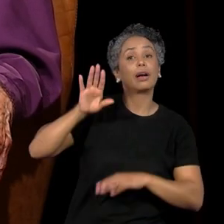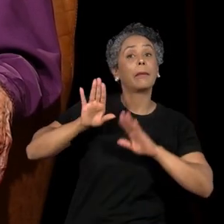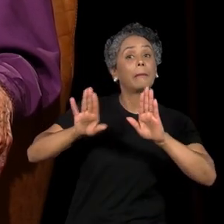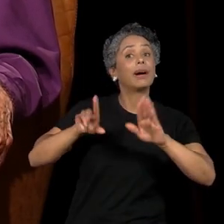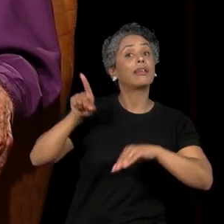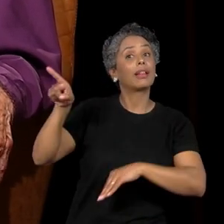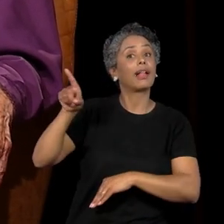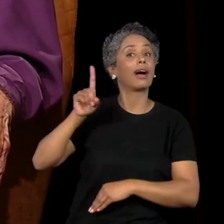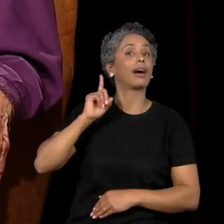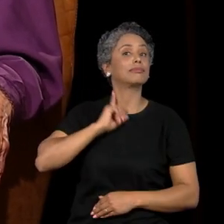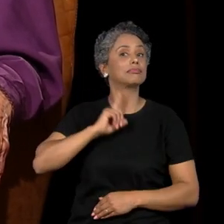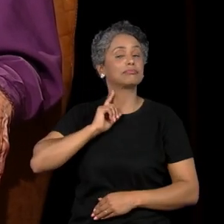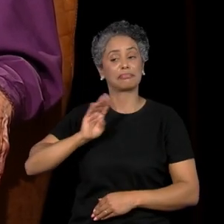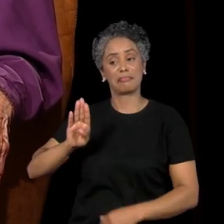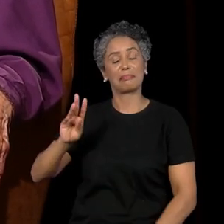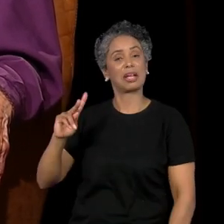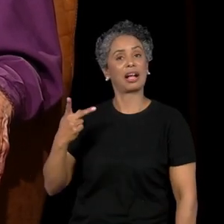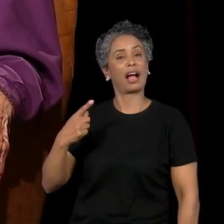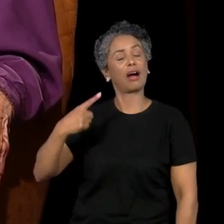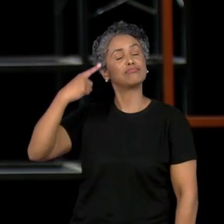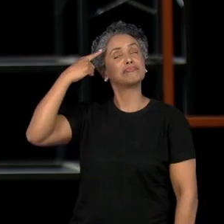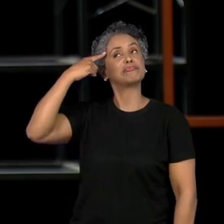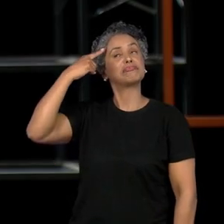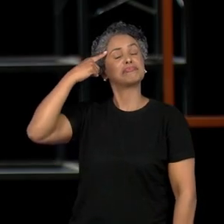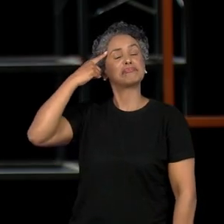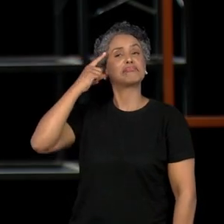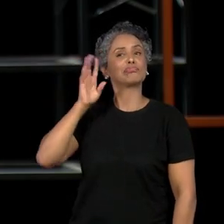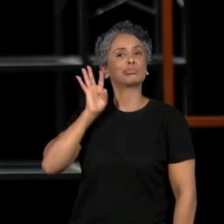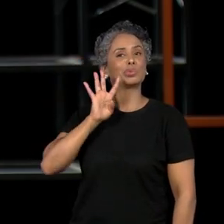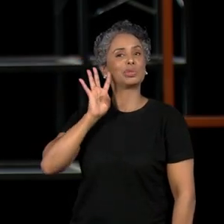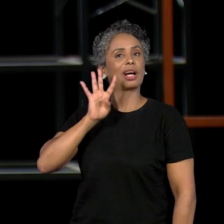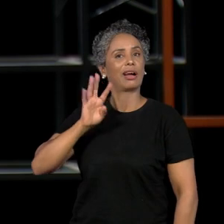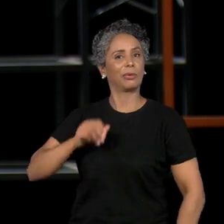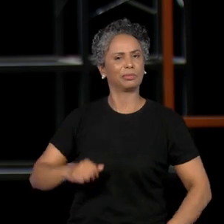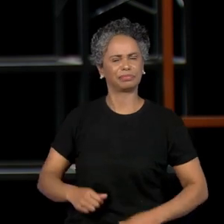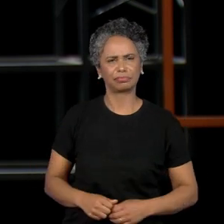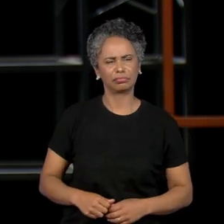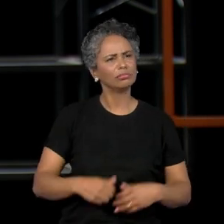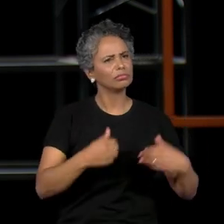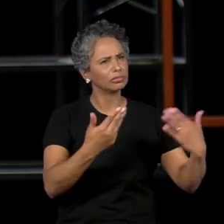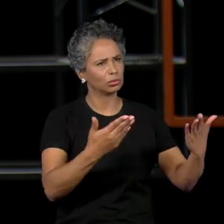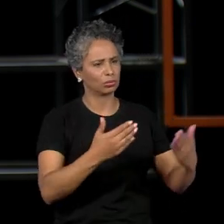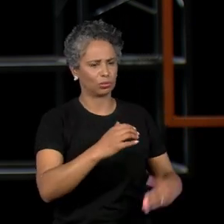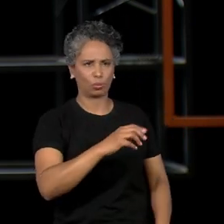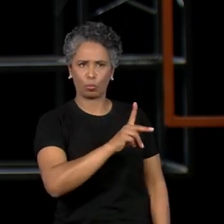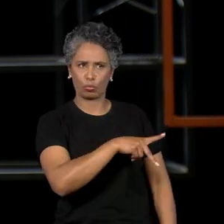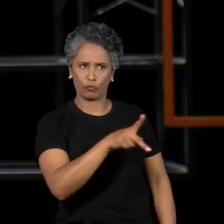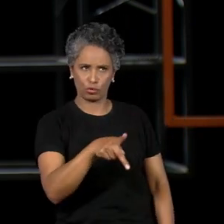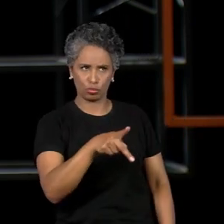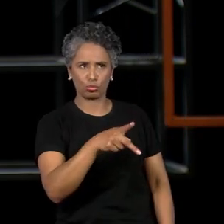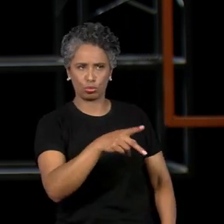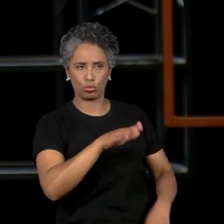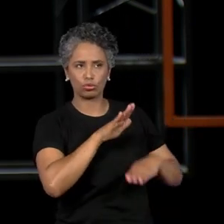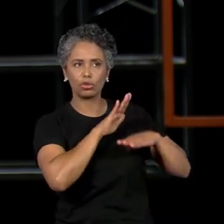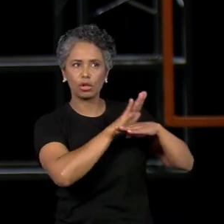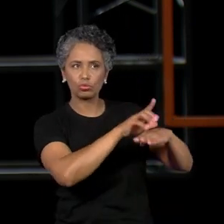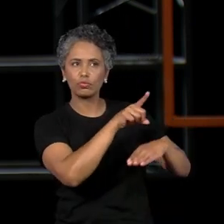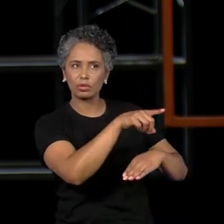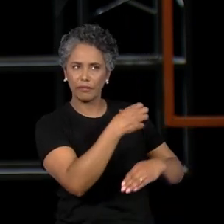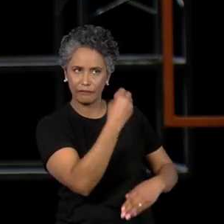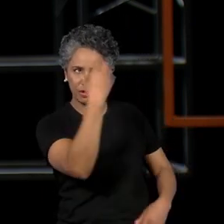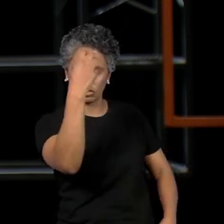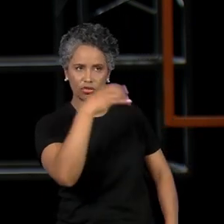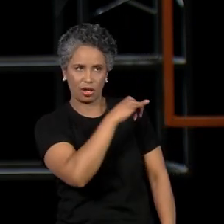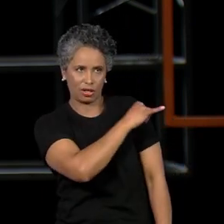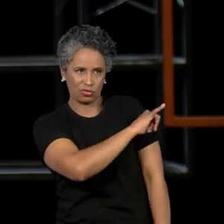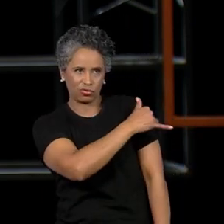foi seguindo a vida toda. Agora, Décio, o Carlos Leite, então, te leva para o Rio de Janeiro, lá